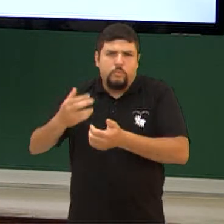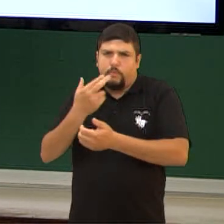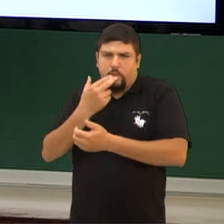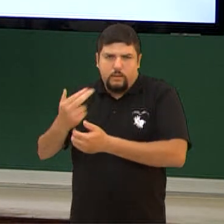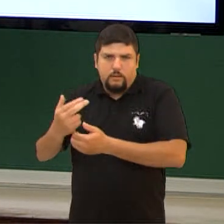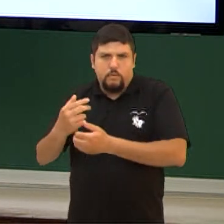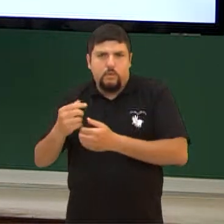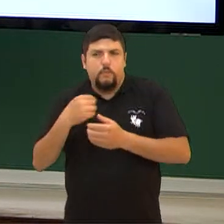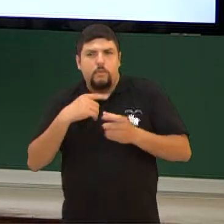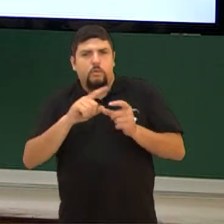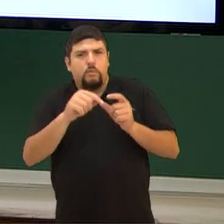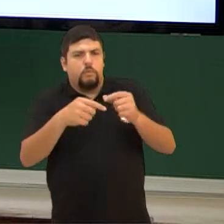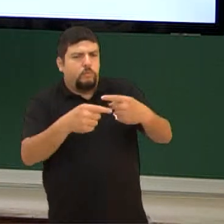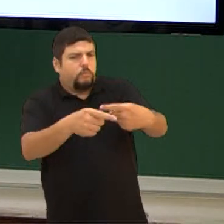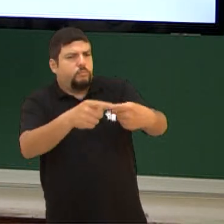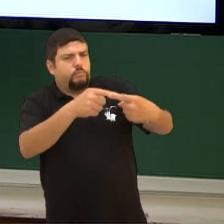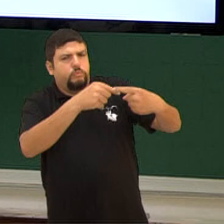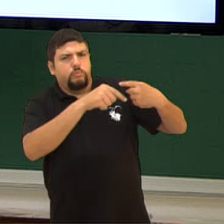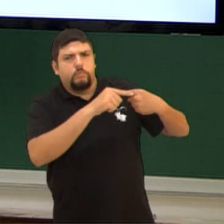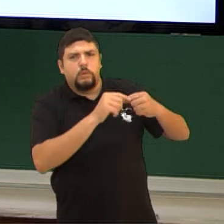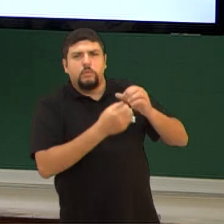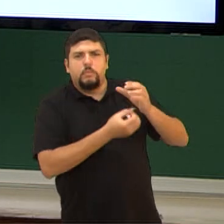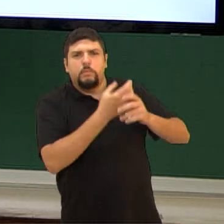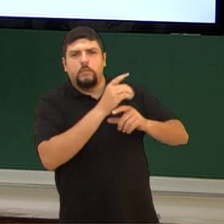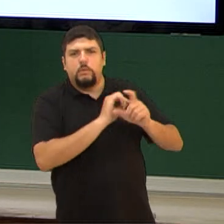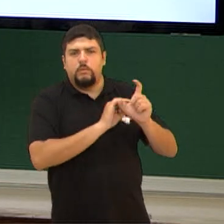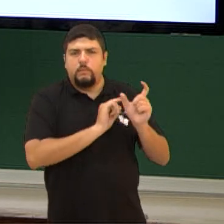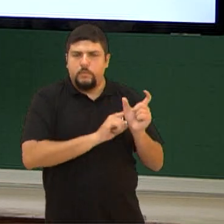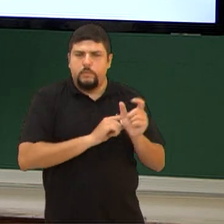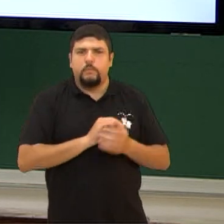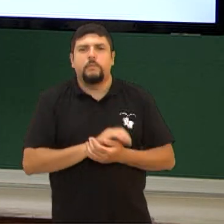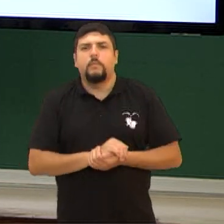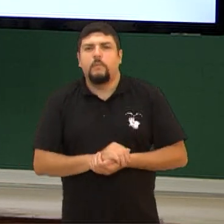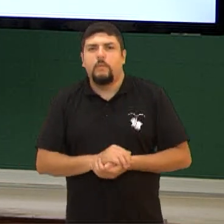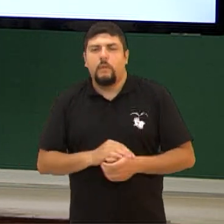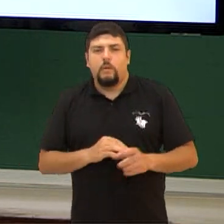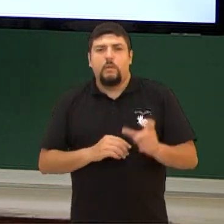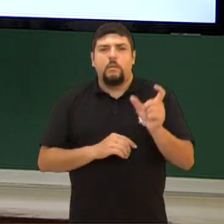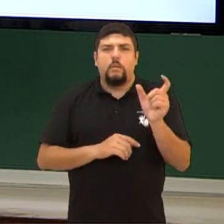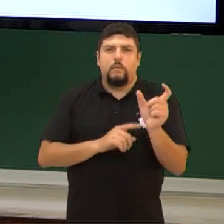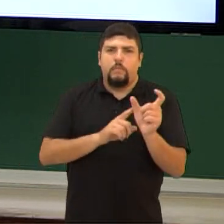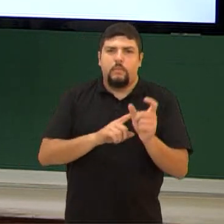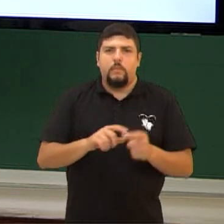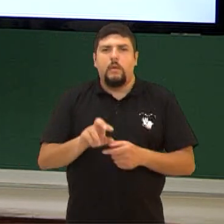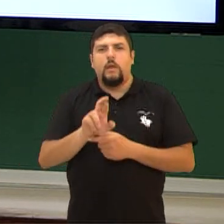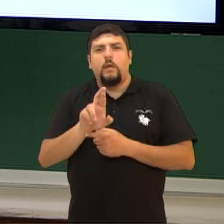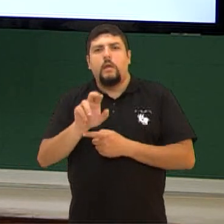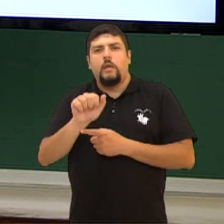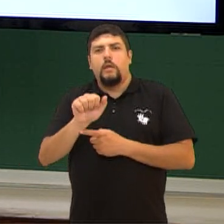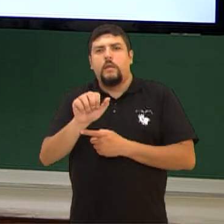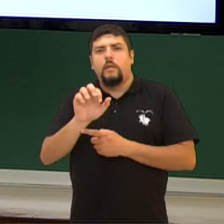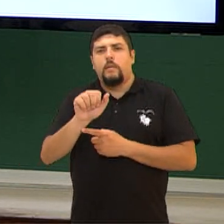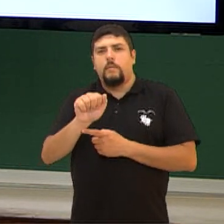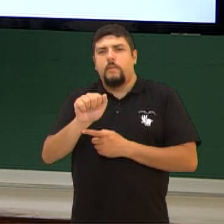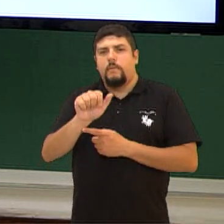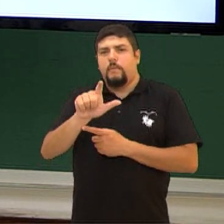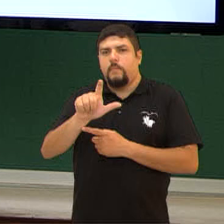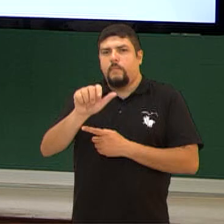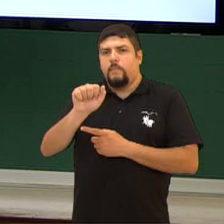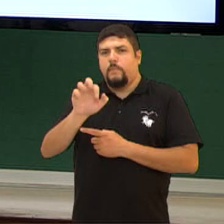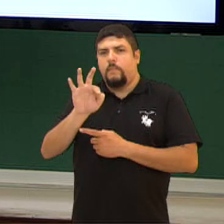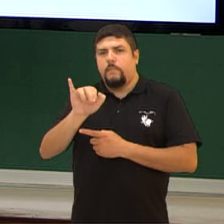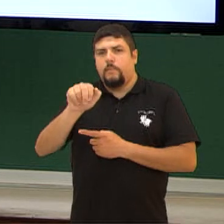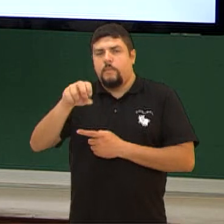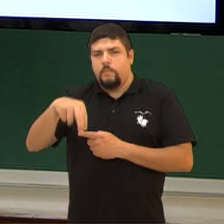encontra os radicais de todas as palavras. Então, aqui está o radical dela, ó. Relation, que seria